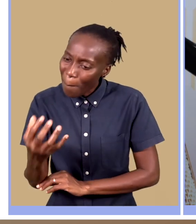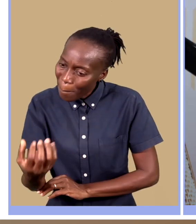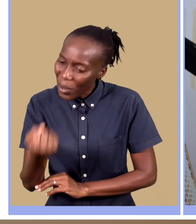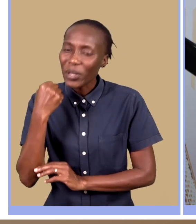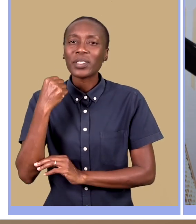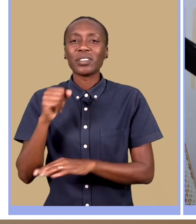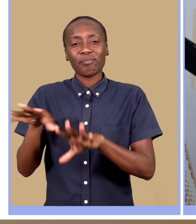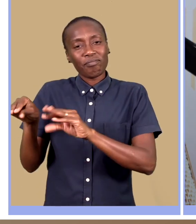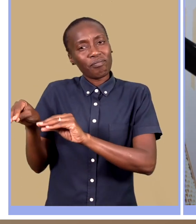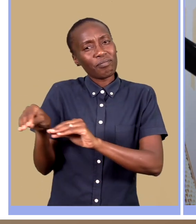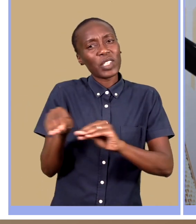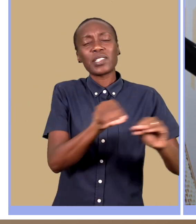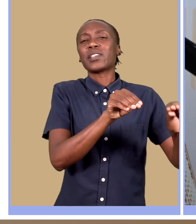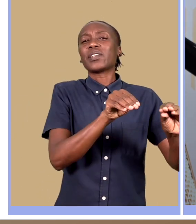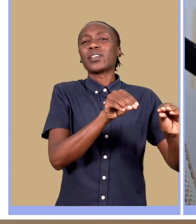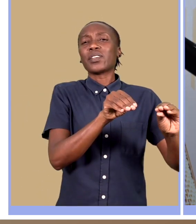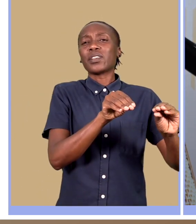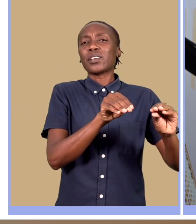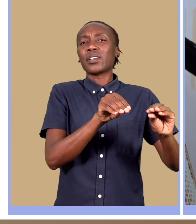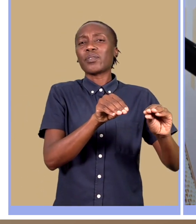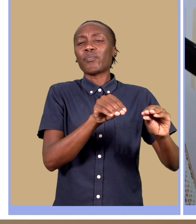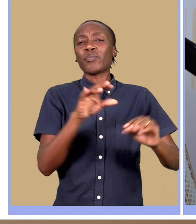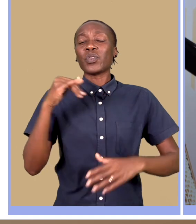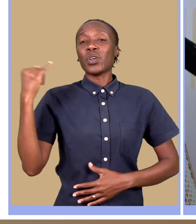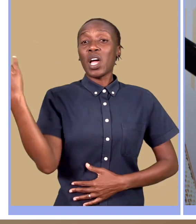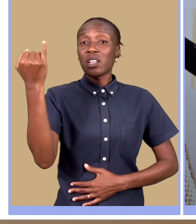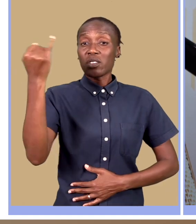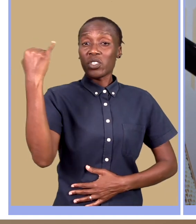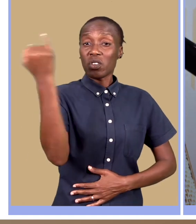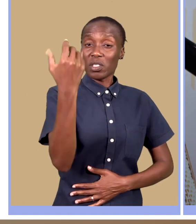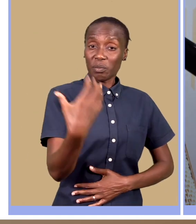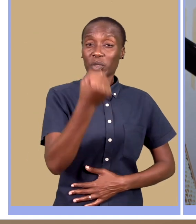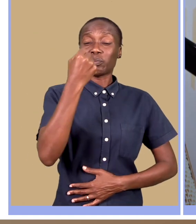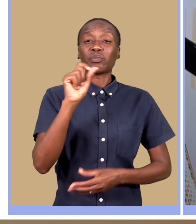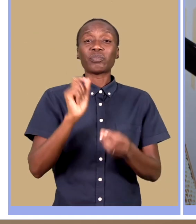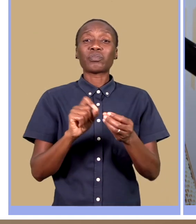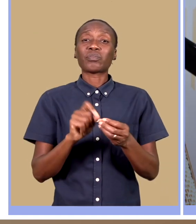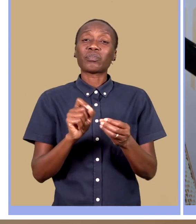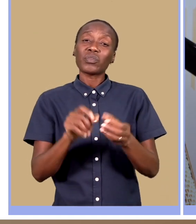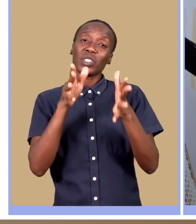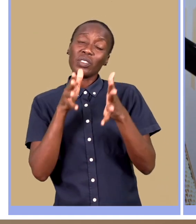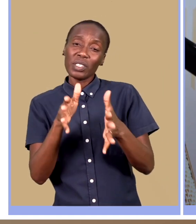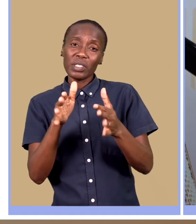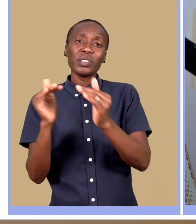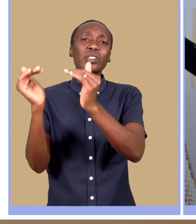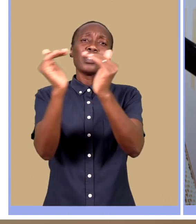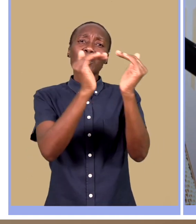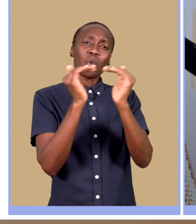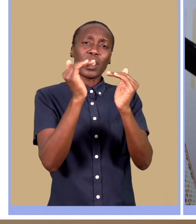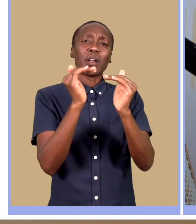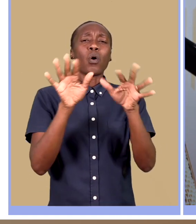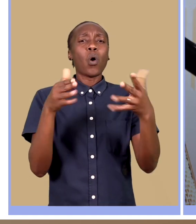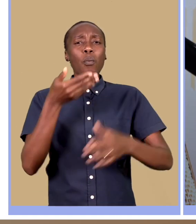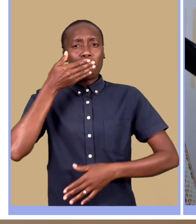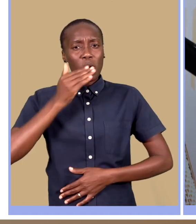Naturalmente que as instituições deveriam criar condições iguais ou melhores para essas